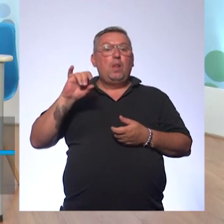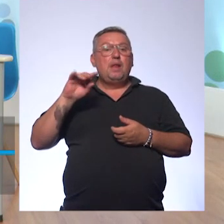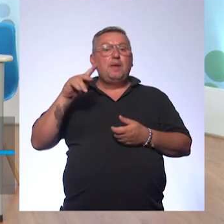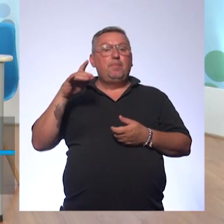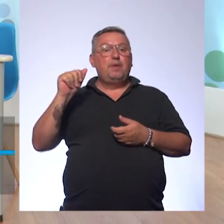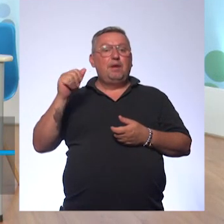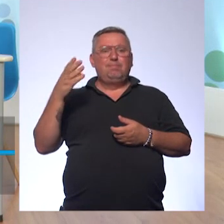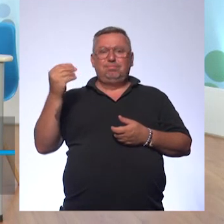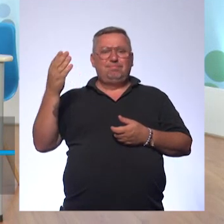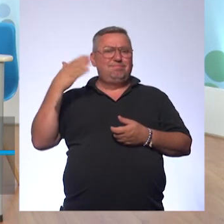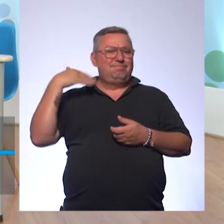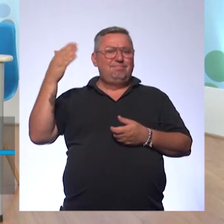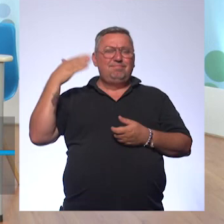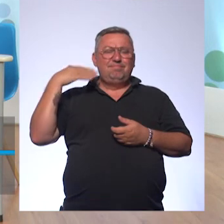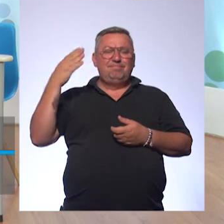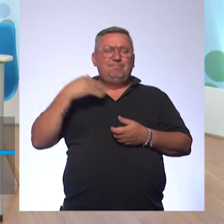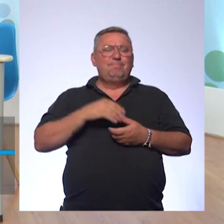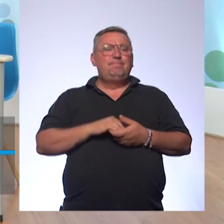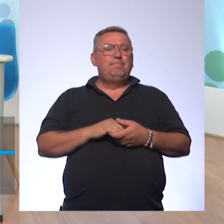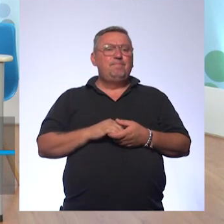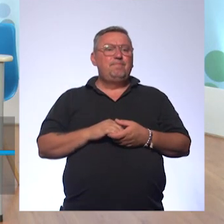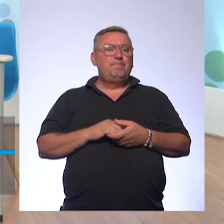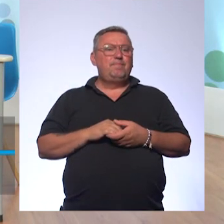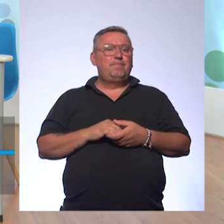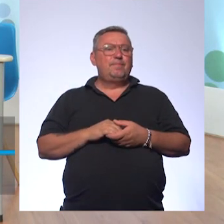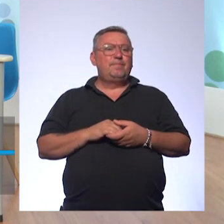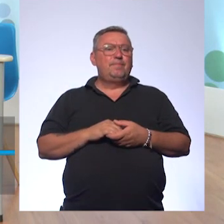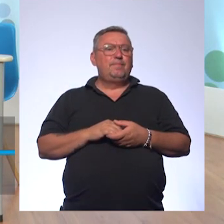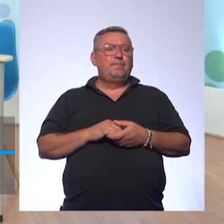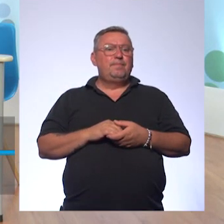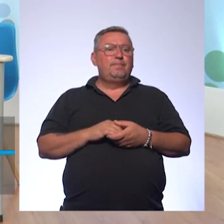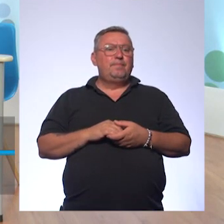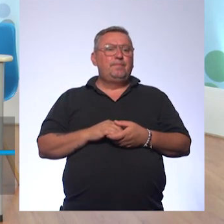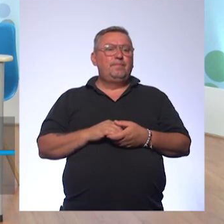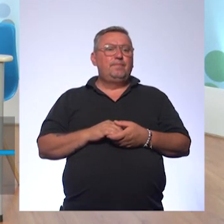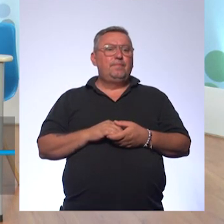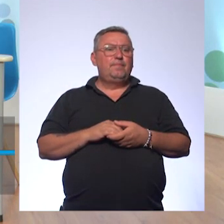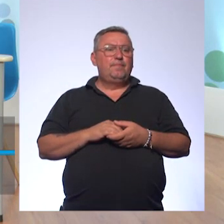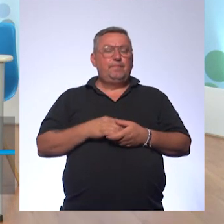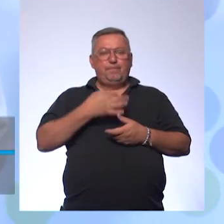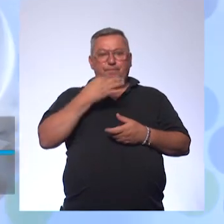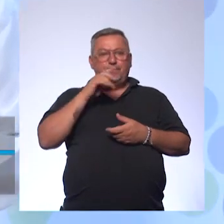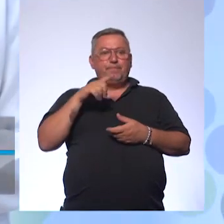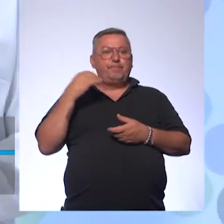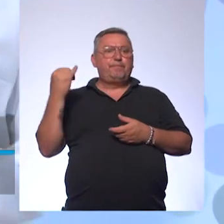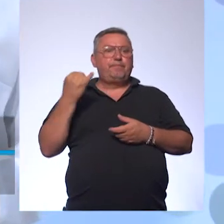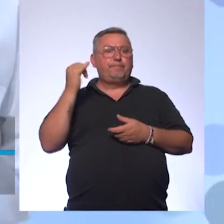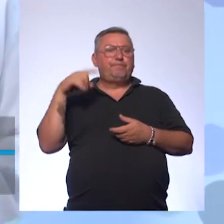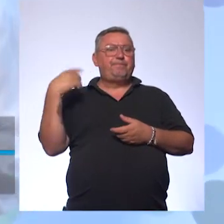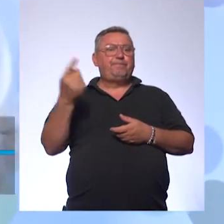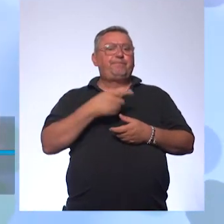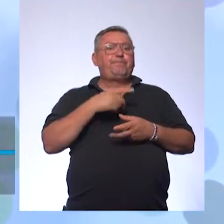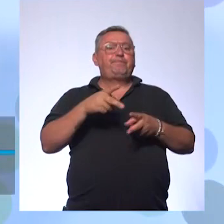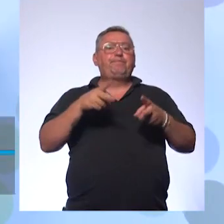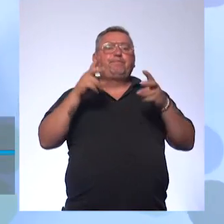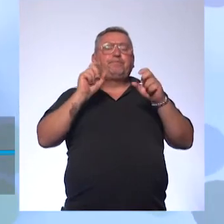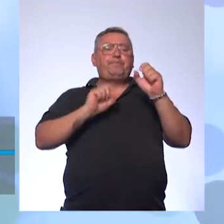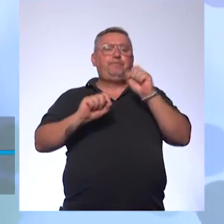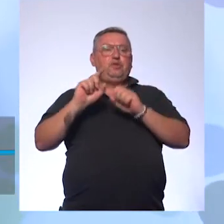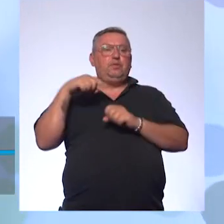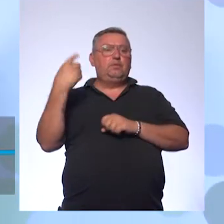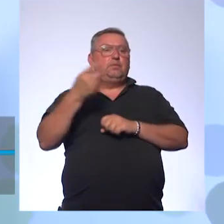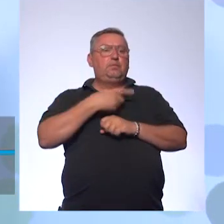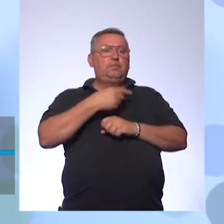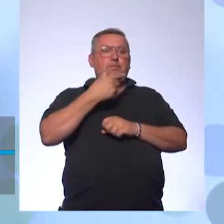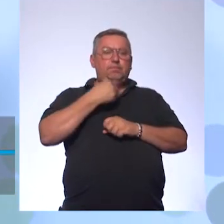aluninhos perceberem a diferença quando eu pergunto sobre clima e quando eu pergunto sobre tempo. Primeiro eu perguntei o clima da cidade. E aí